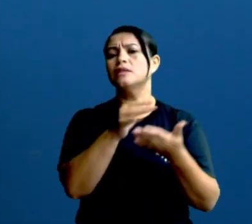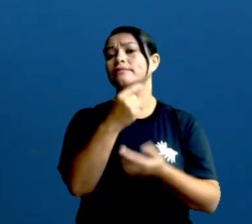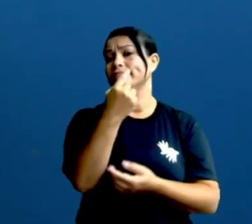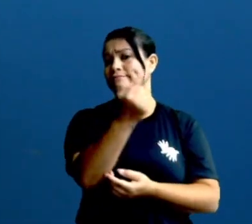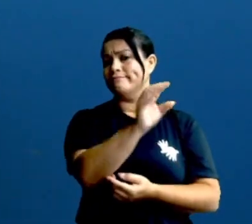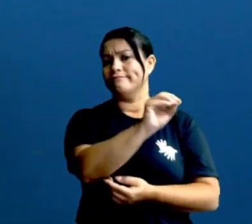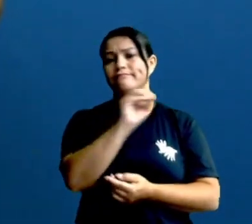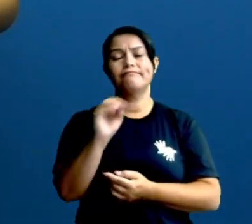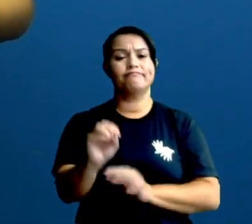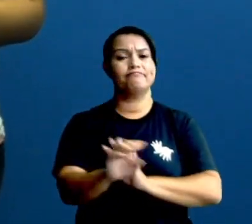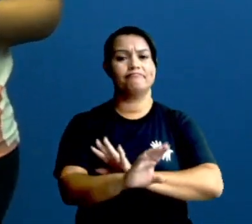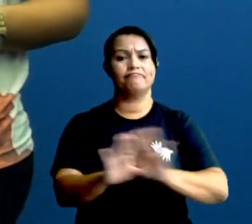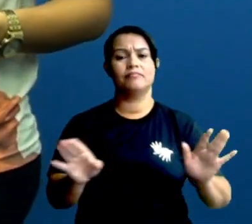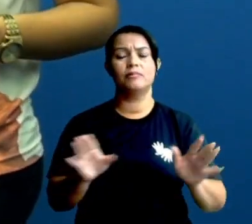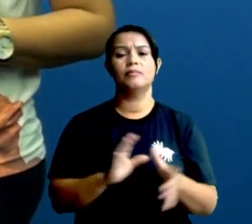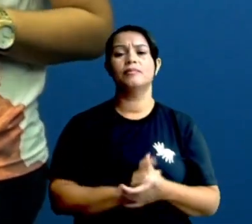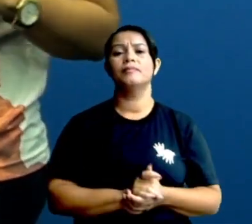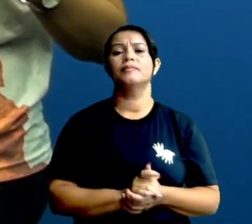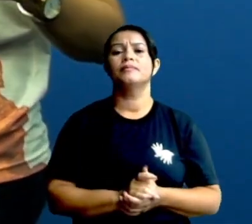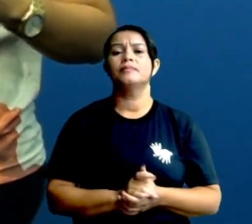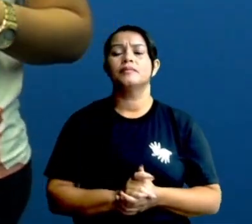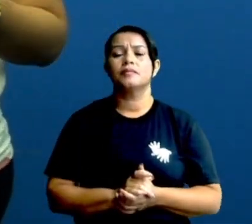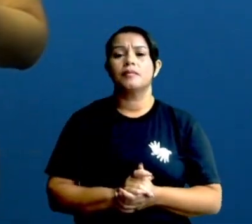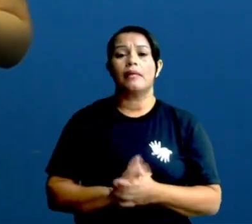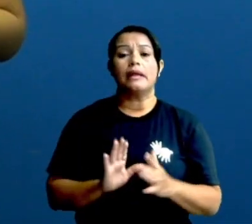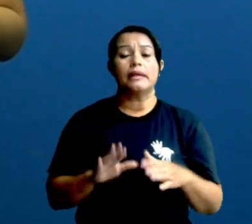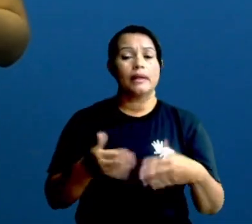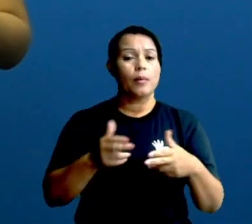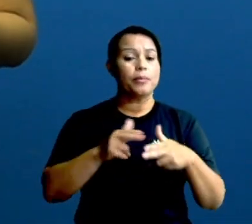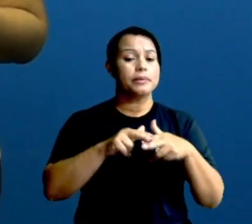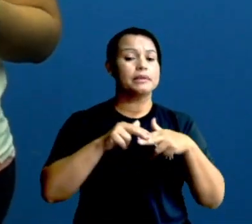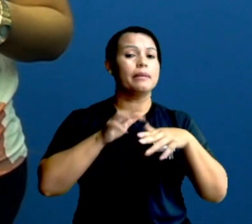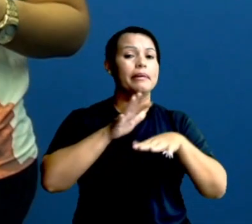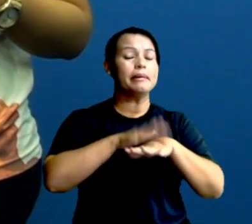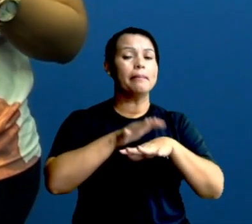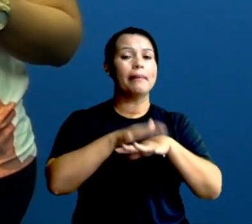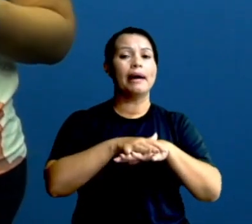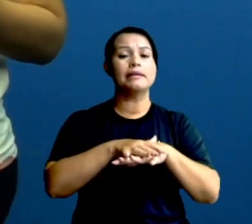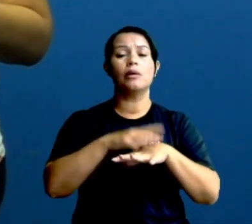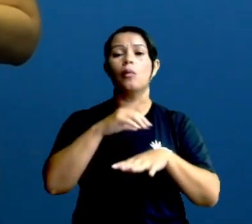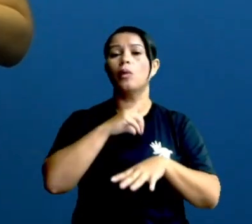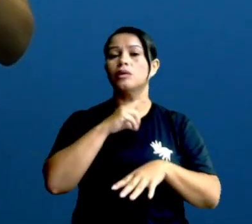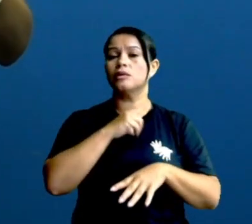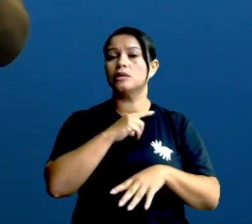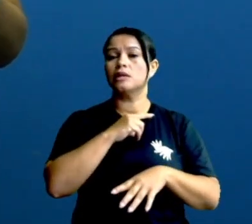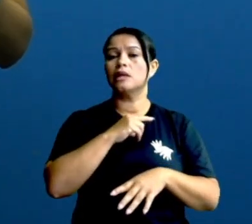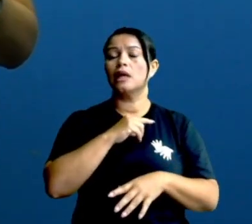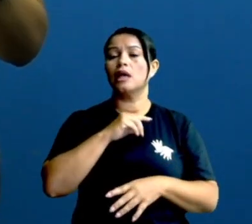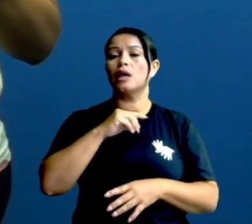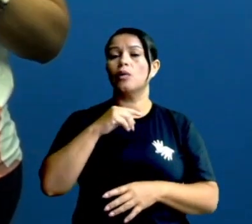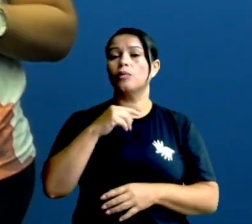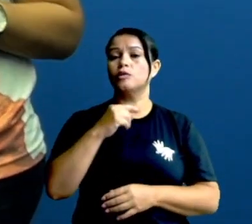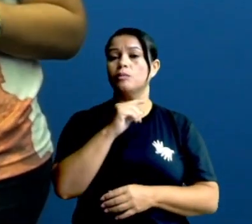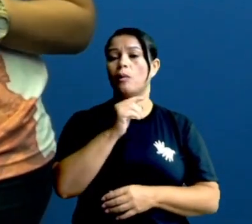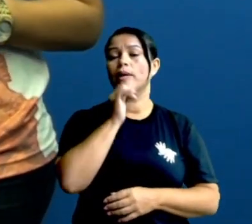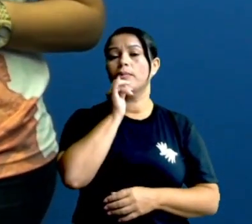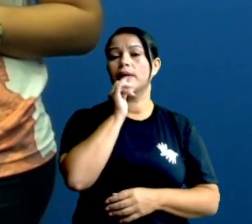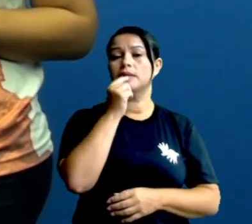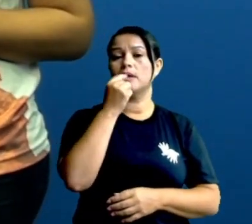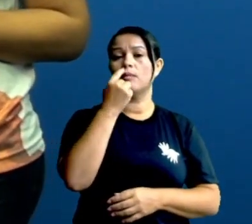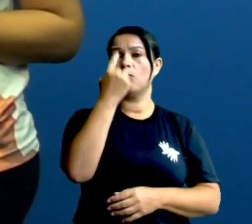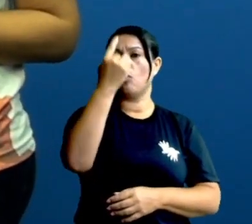Uma vez. Então, por isso na matemática ele traz o seguinte, quando o expoente for 1, ele é igual à